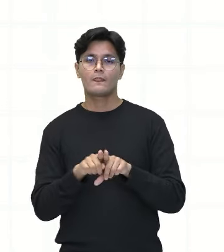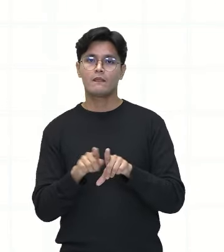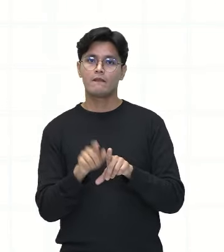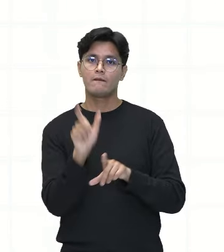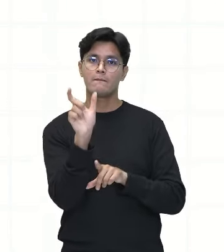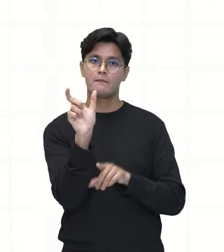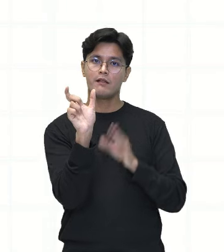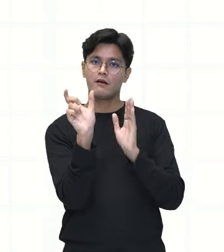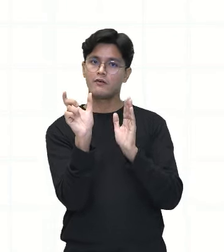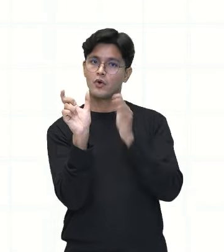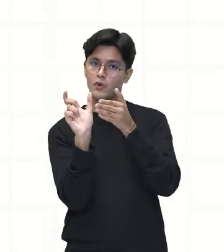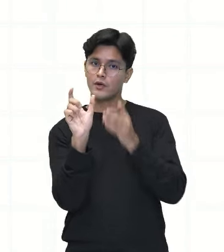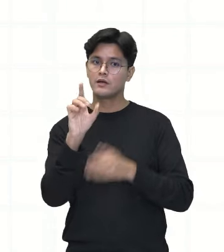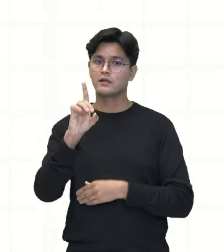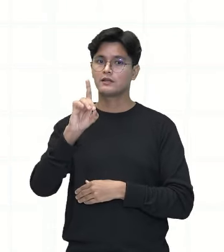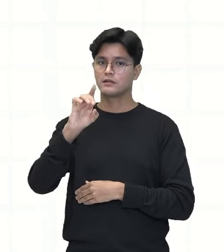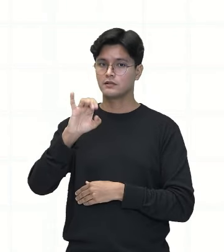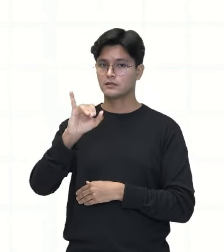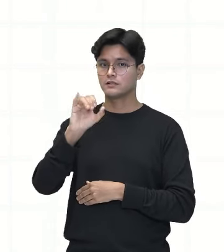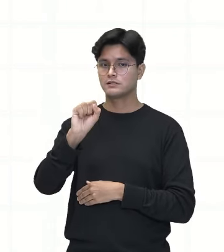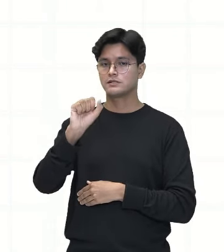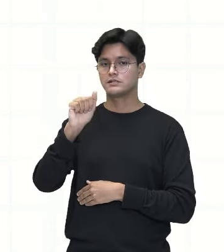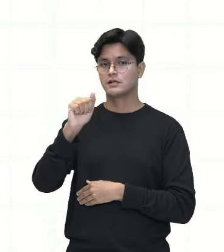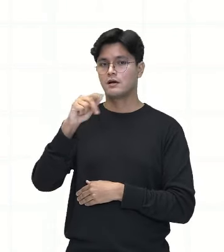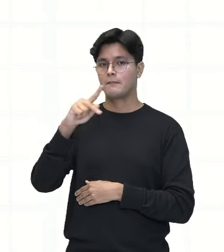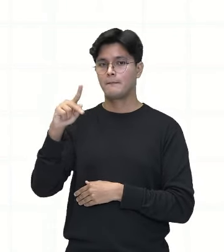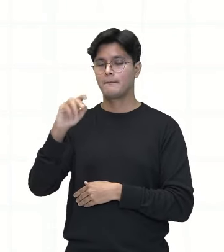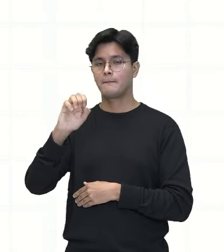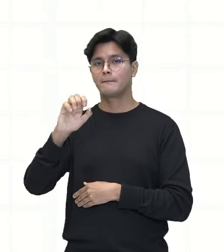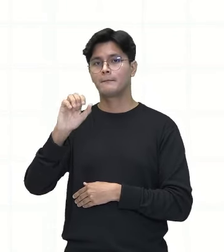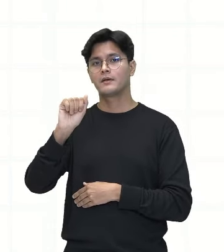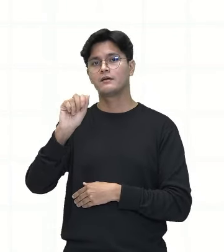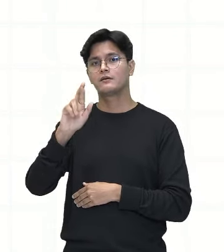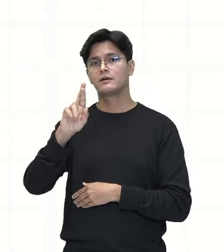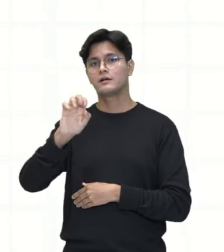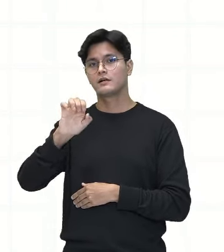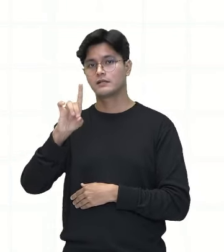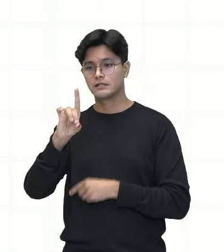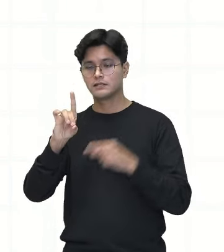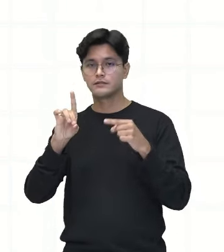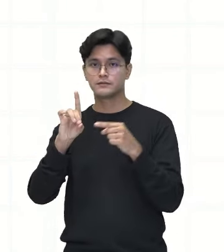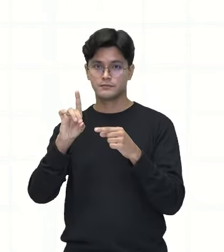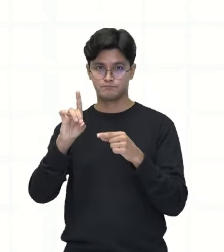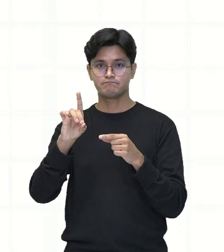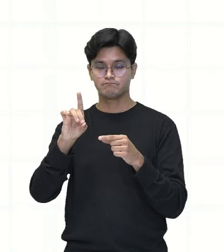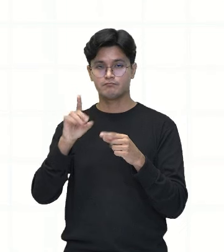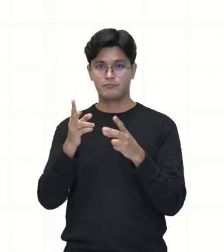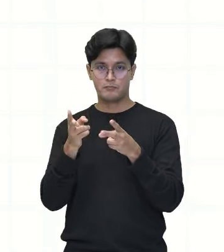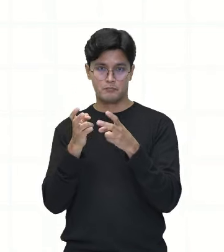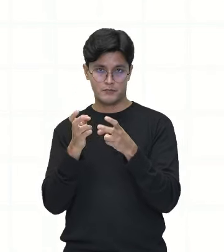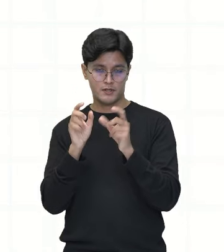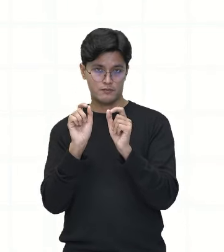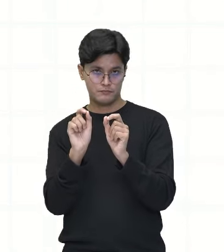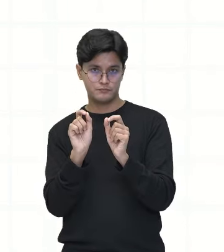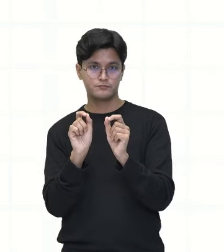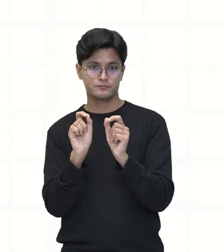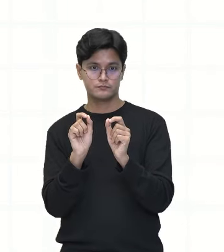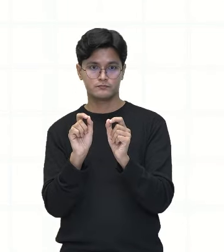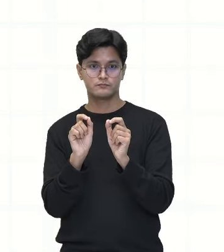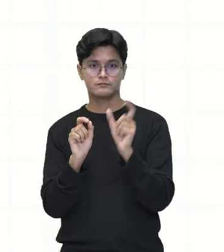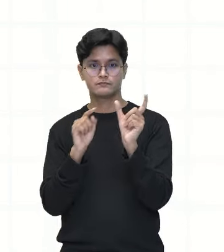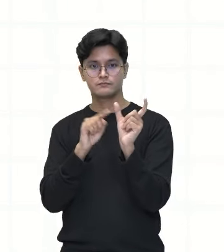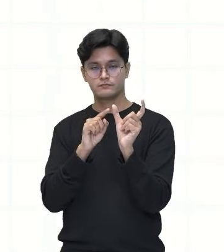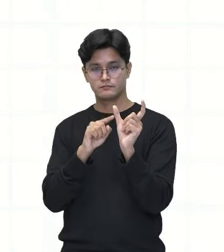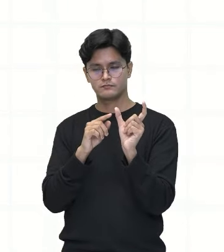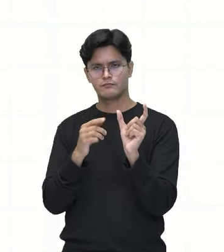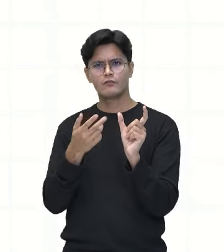Disappeared. Appeared e a palavra dis em destaque também, diferenciada. Então, o que ela falou aqui, ó? At first I thought